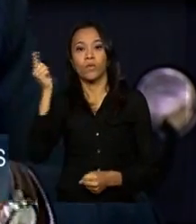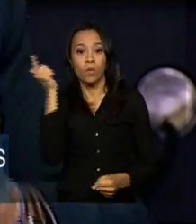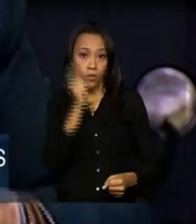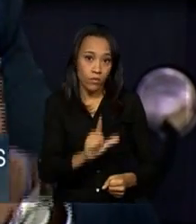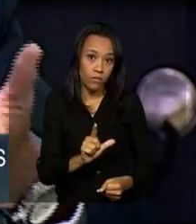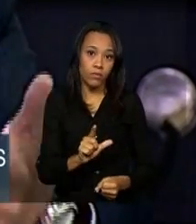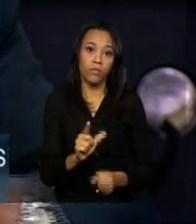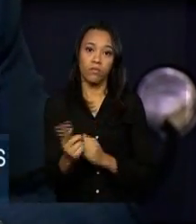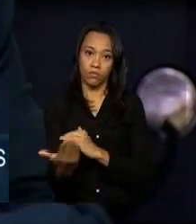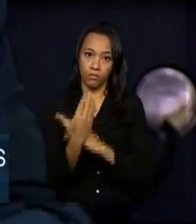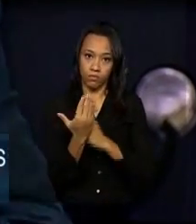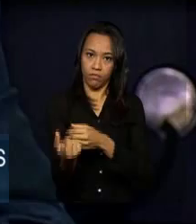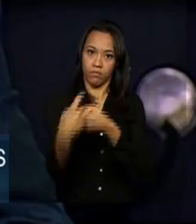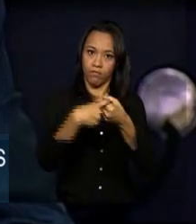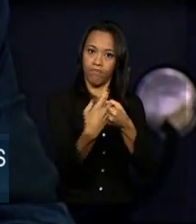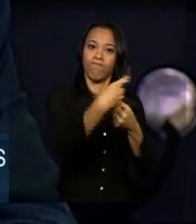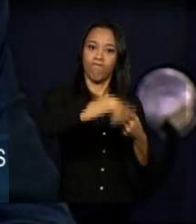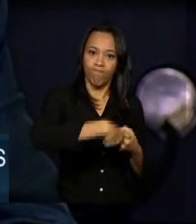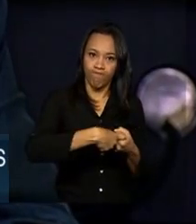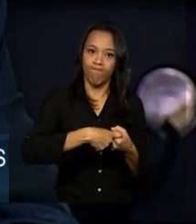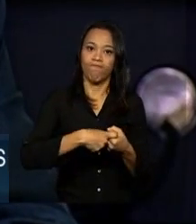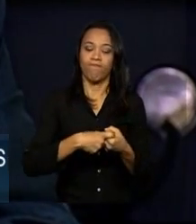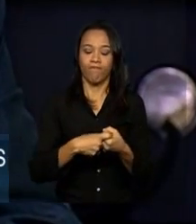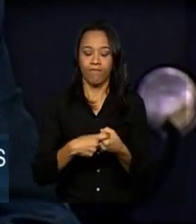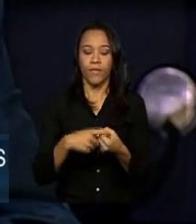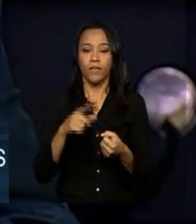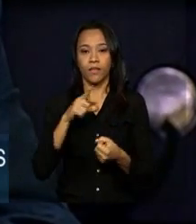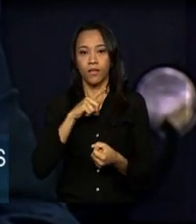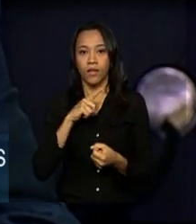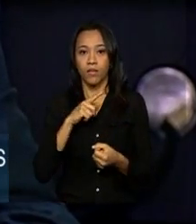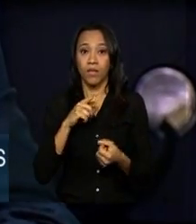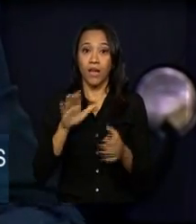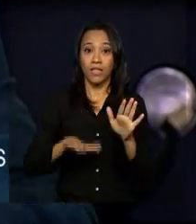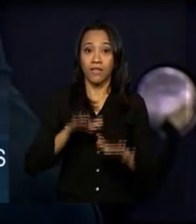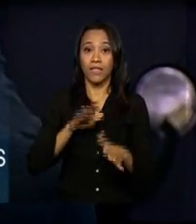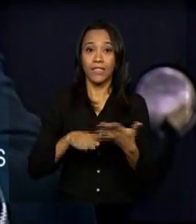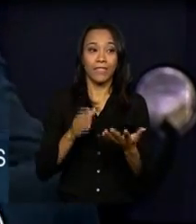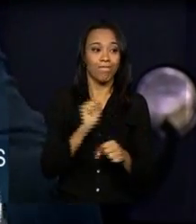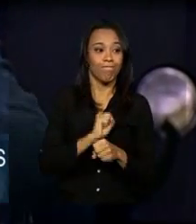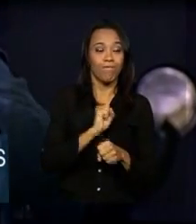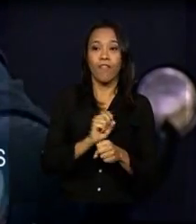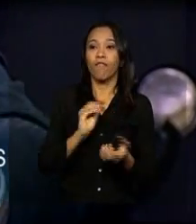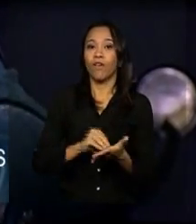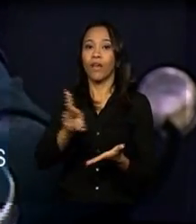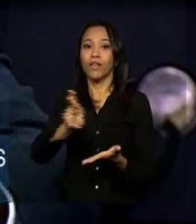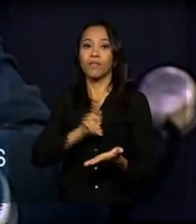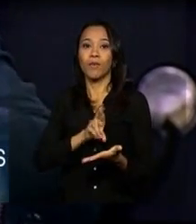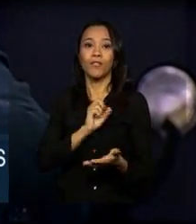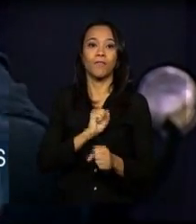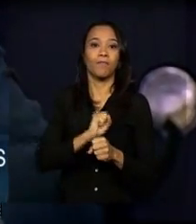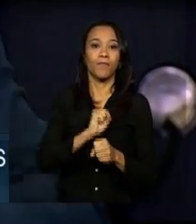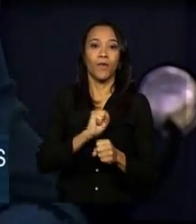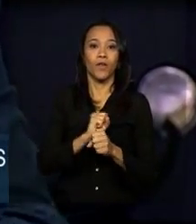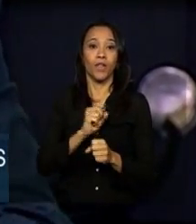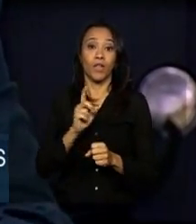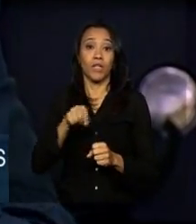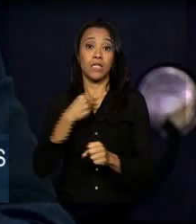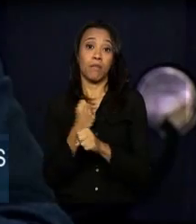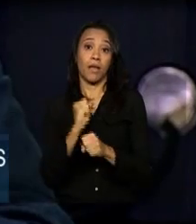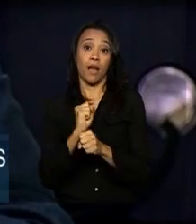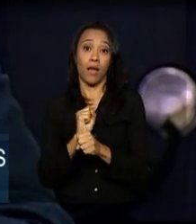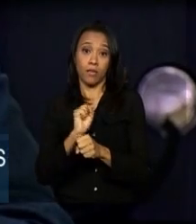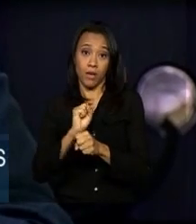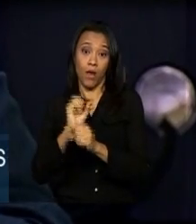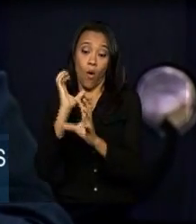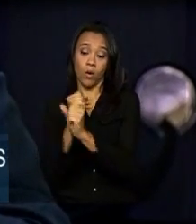também eh com alguma demanda sem ser atendida esperando o Próximo exercício e o próximo orçamento então para nós